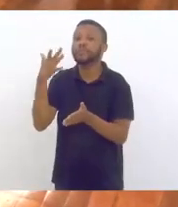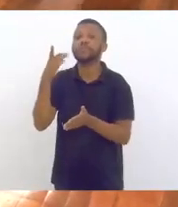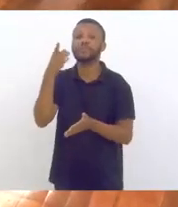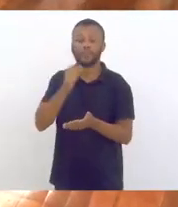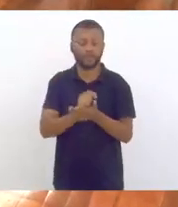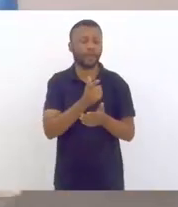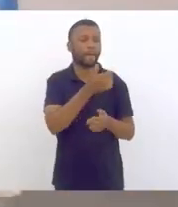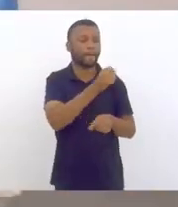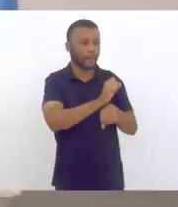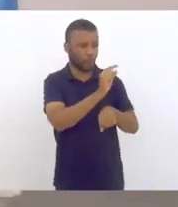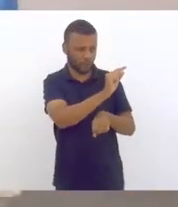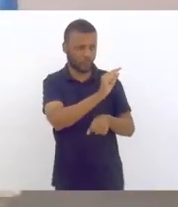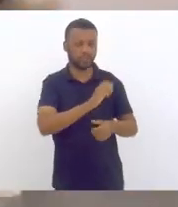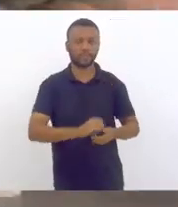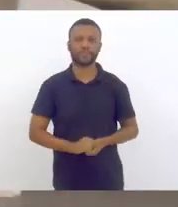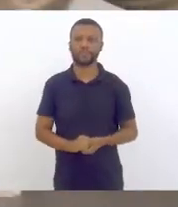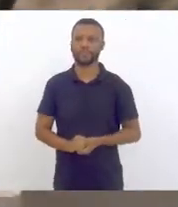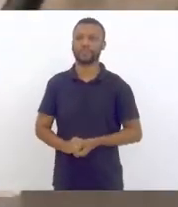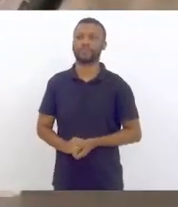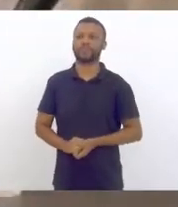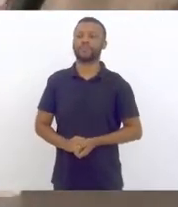um instante por favor 2